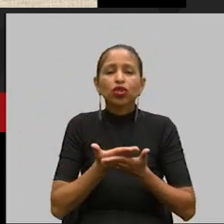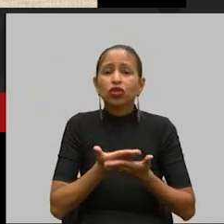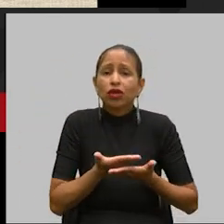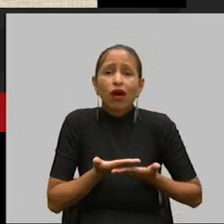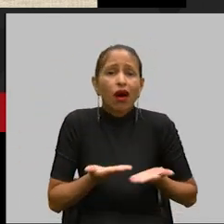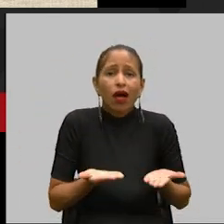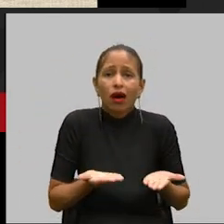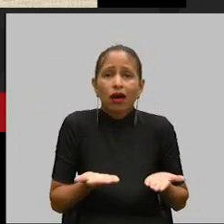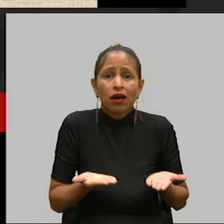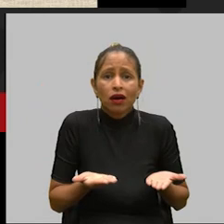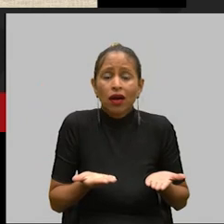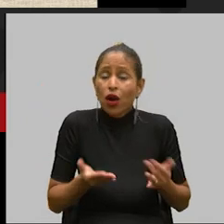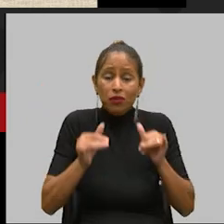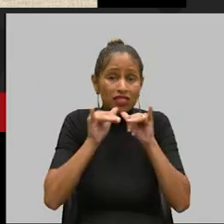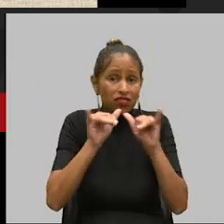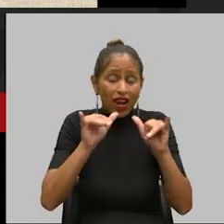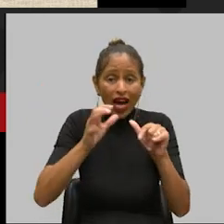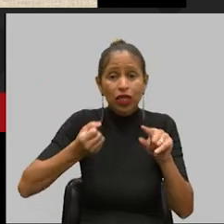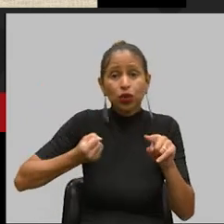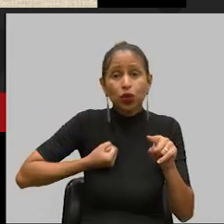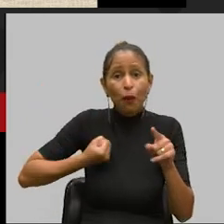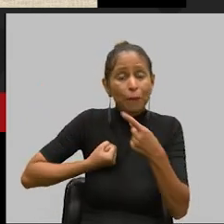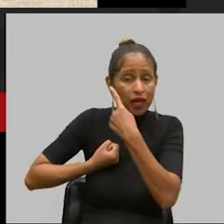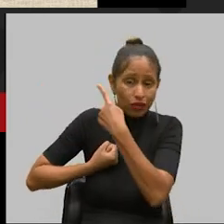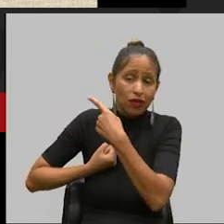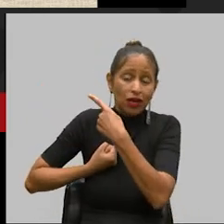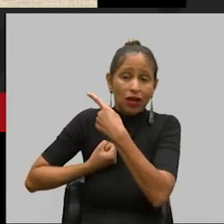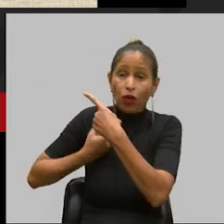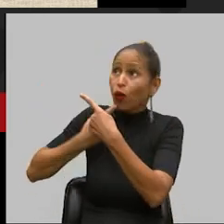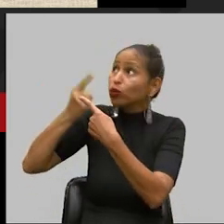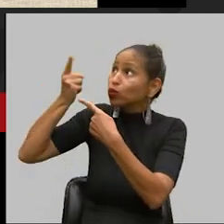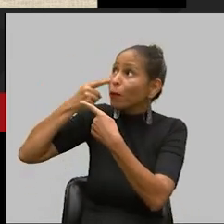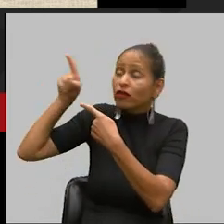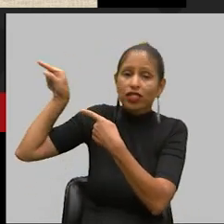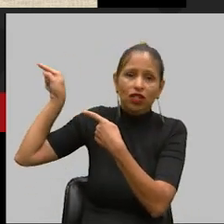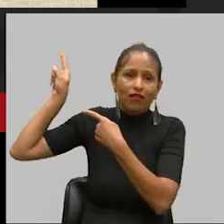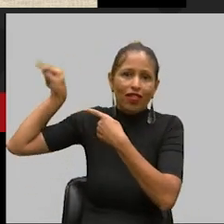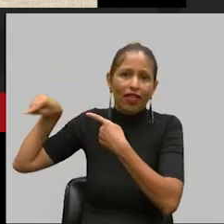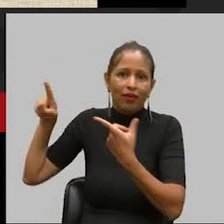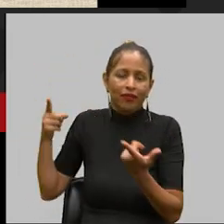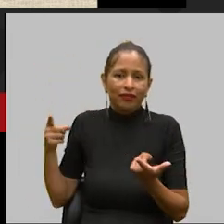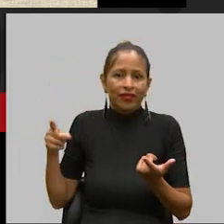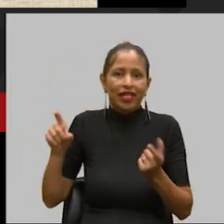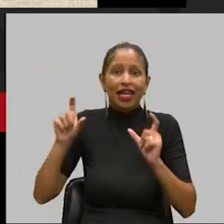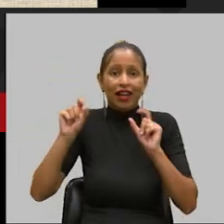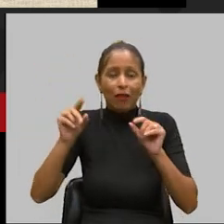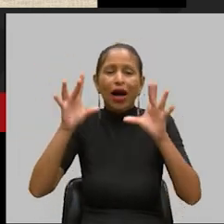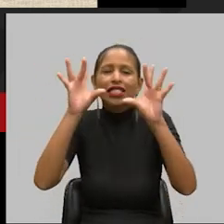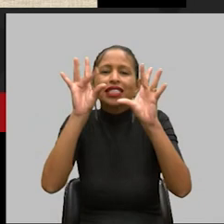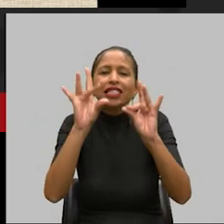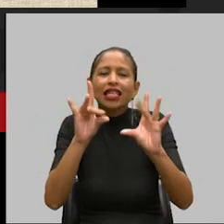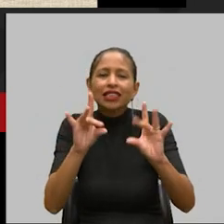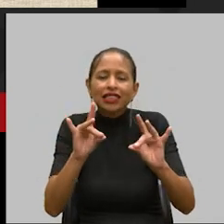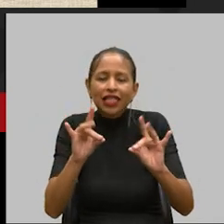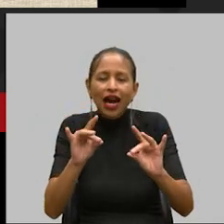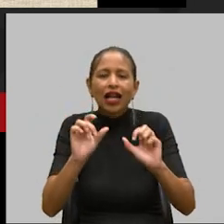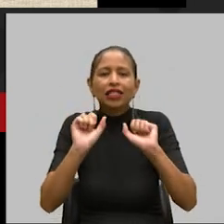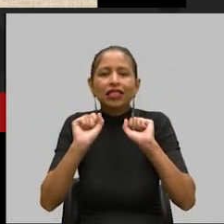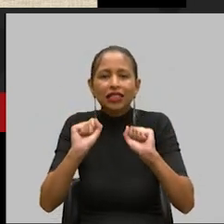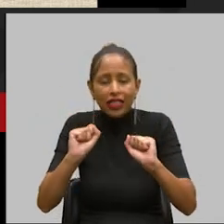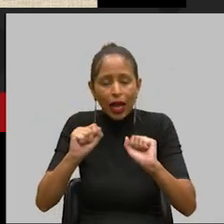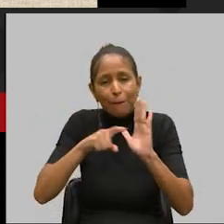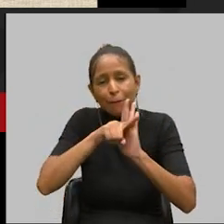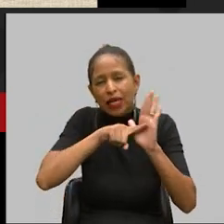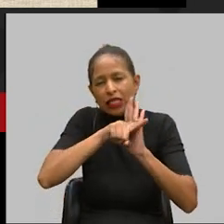ficar comentando os números né os números falam por si né E quem quiser mais detalhes a gente tem um banco de